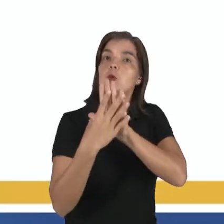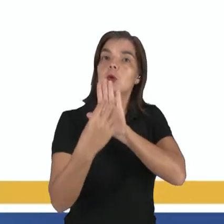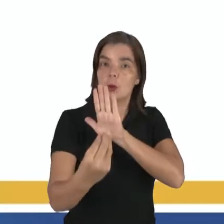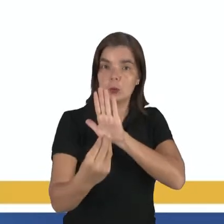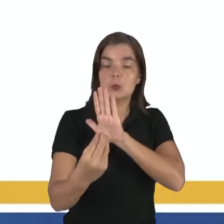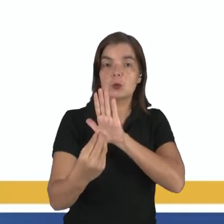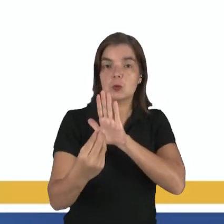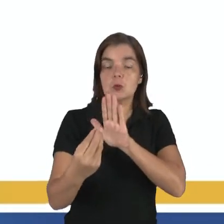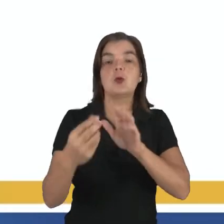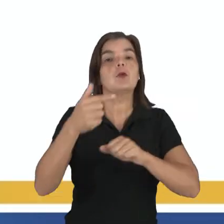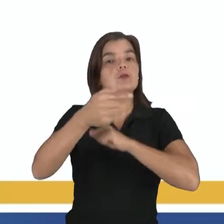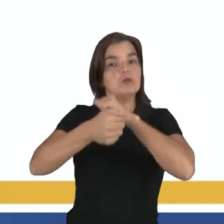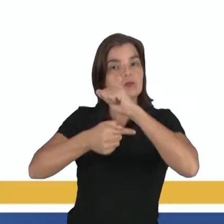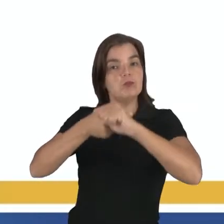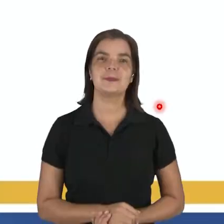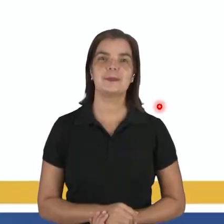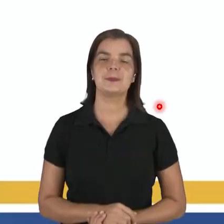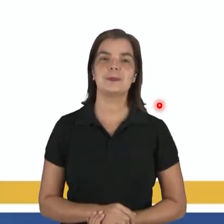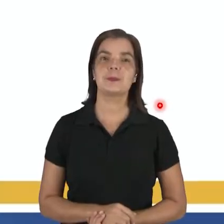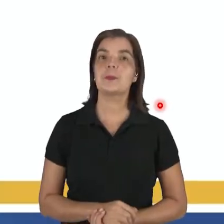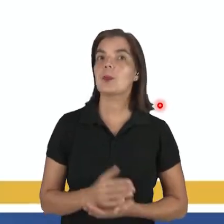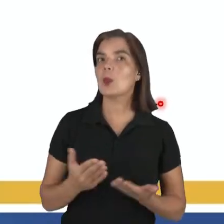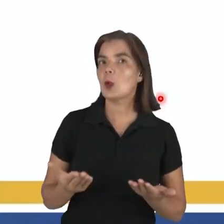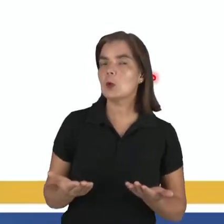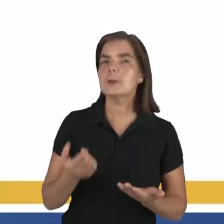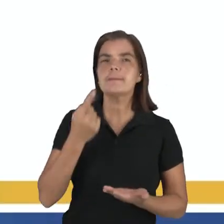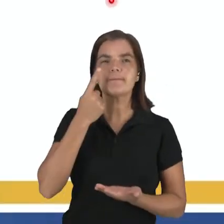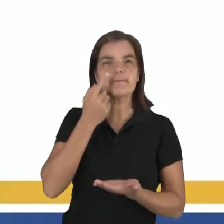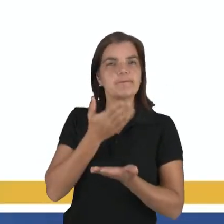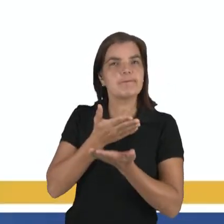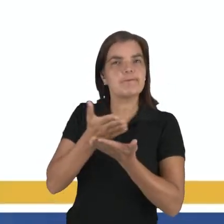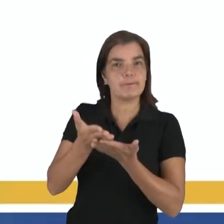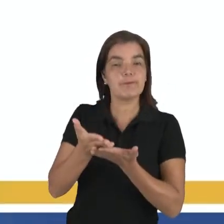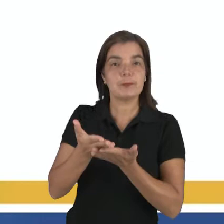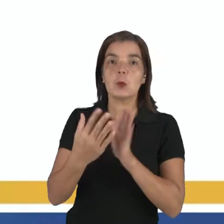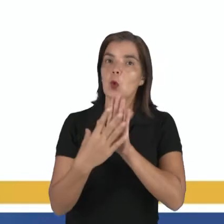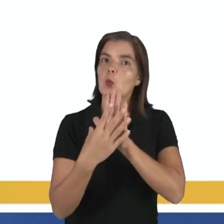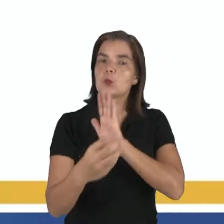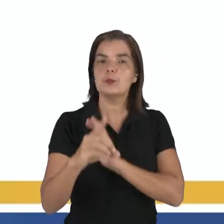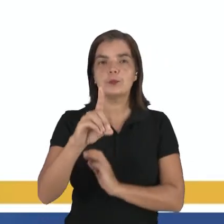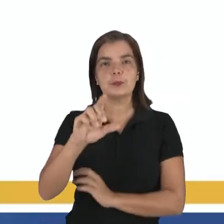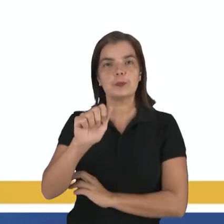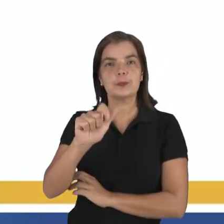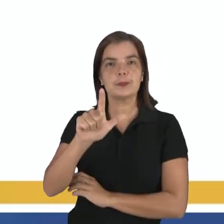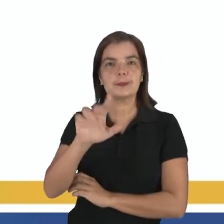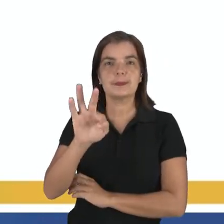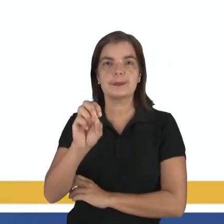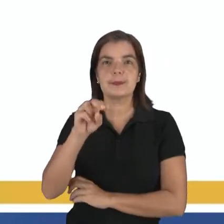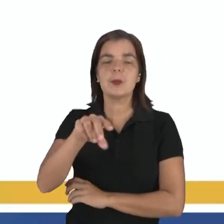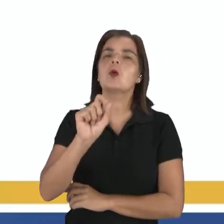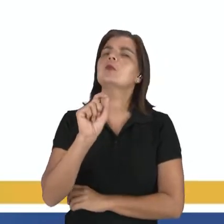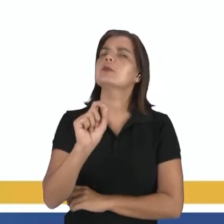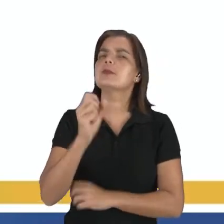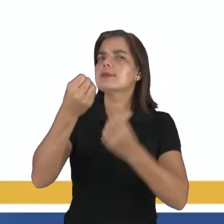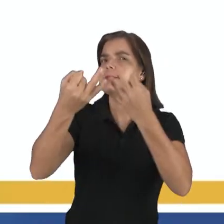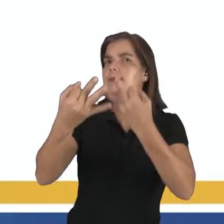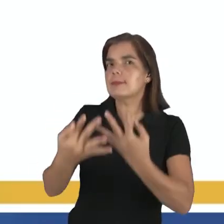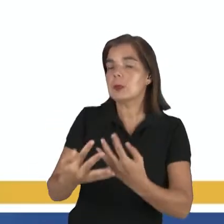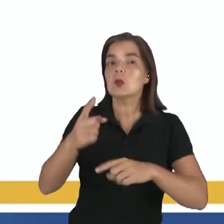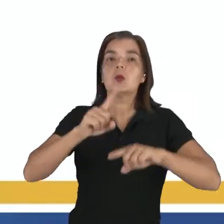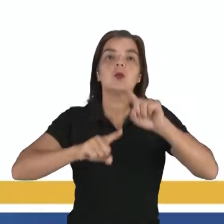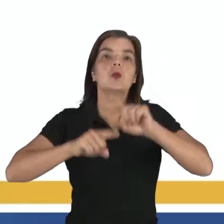modelos atômicos, de fato. Bom, então a gente vai iniciar com o modelo de Dalton. Dalton, ele falou